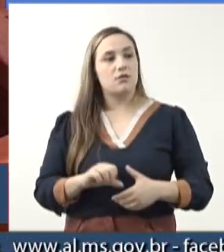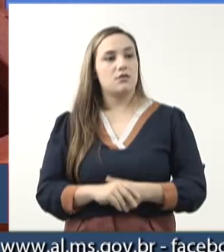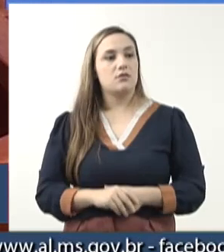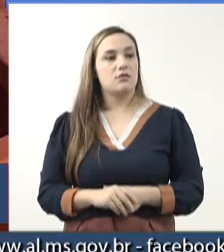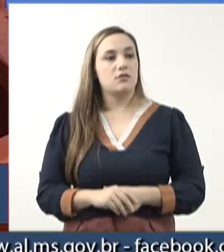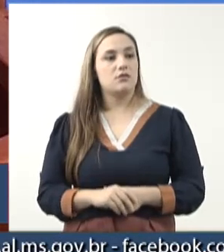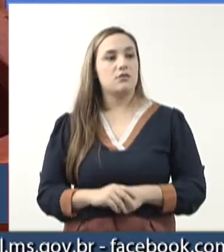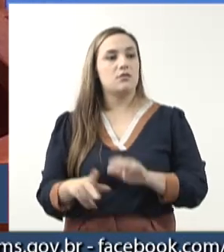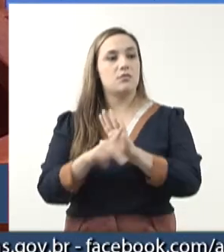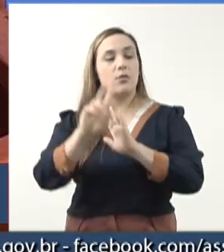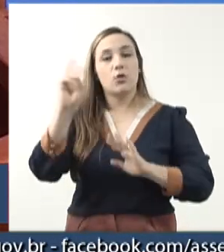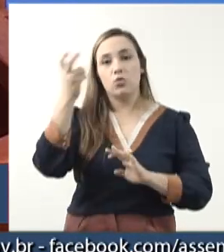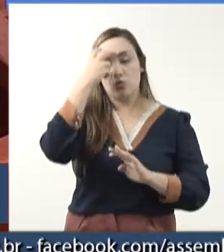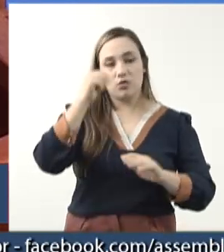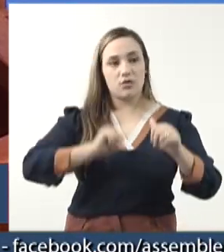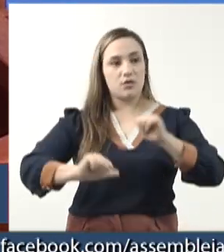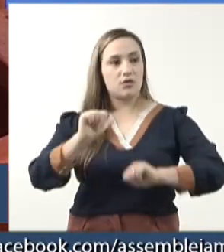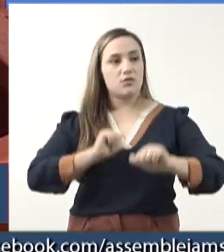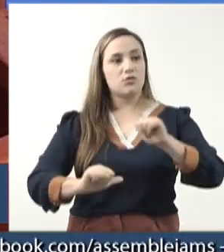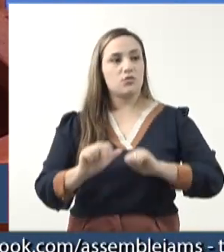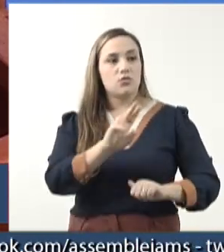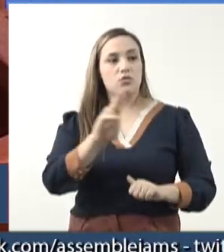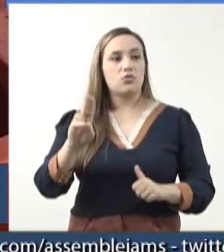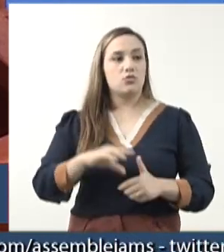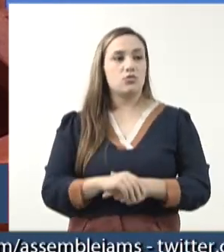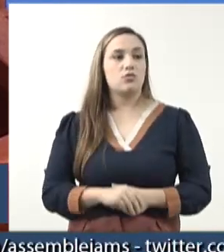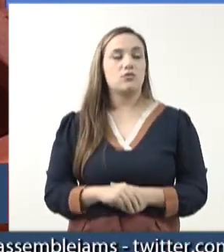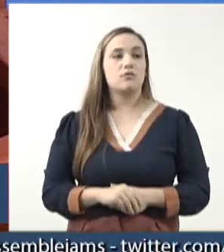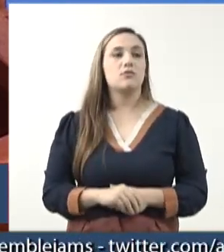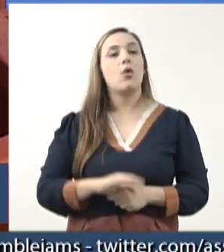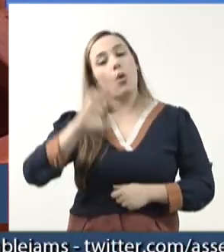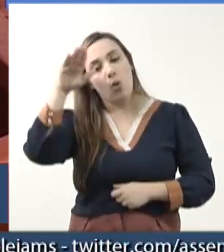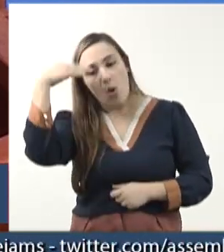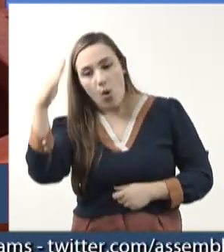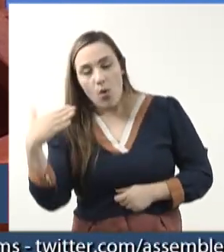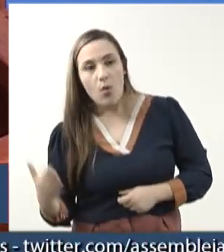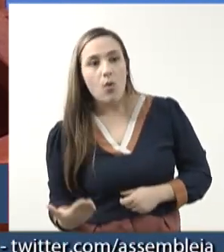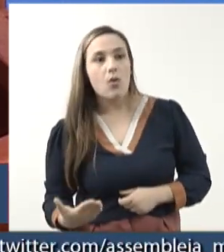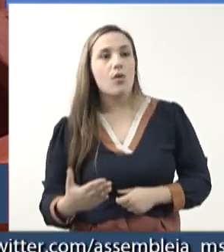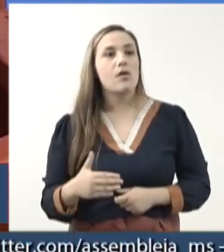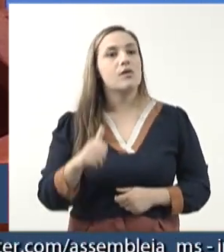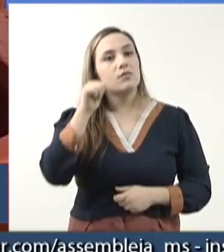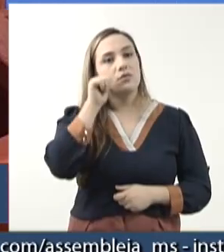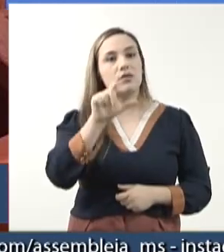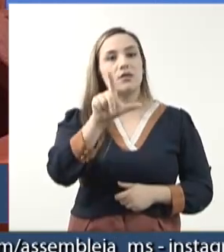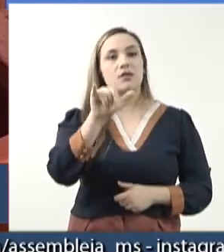da cultura artista, com o nome contemplando e homenageando a nossa querida